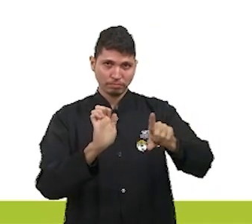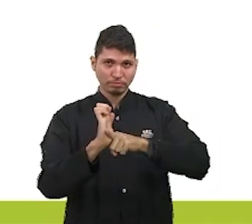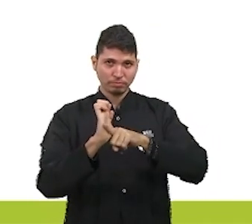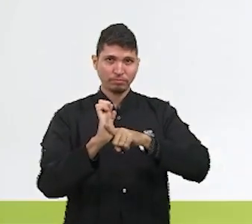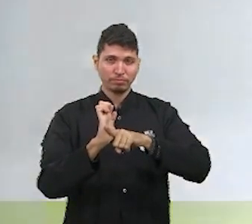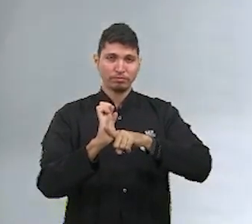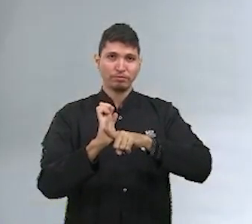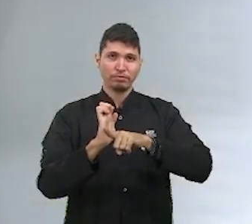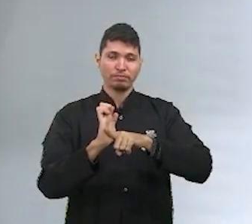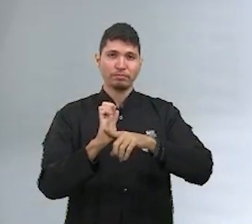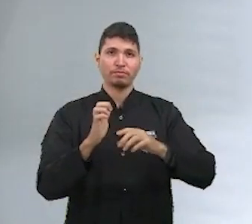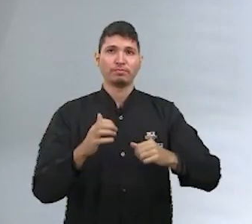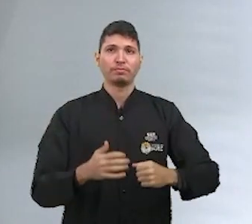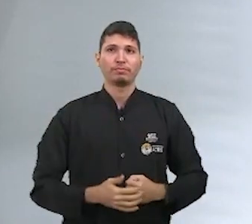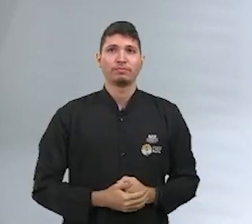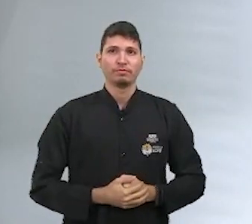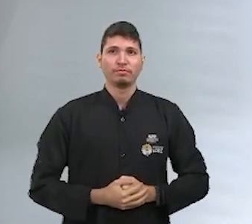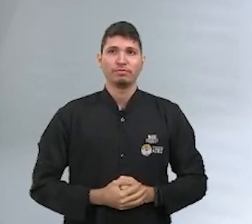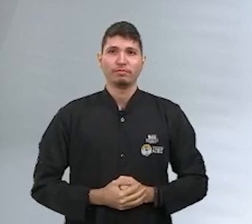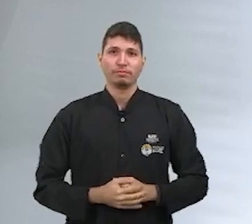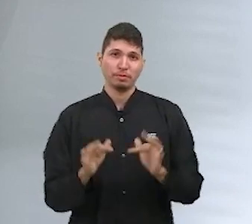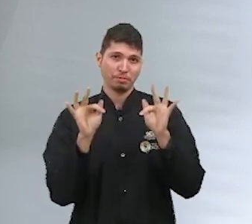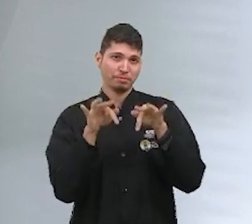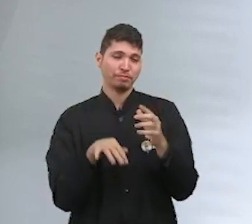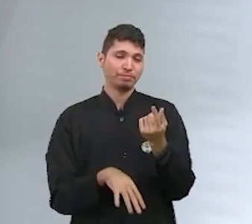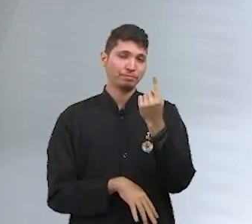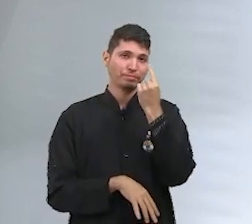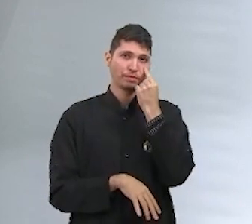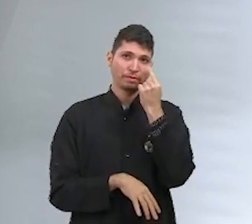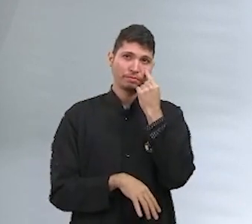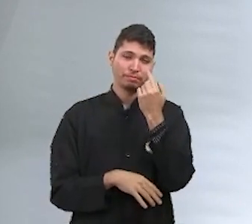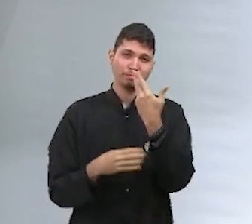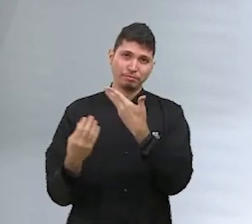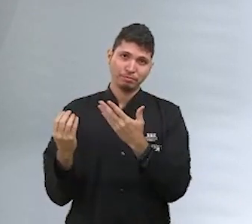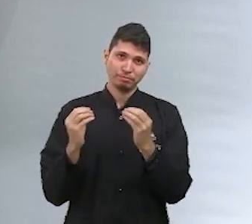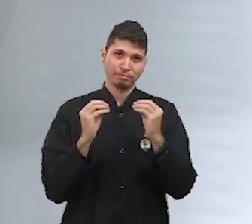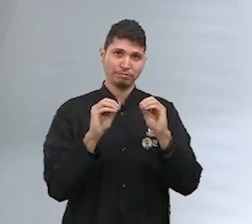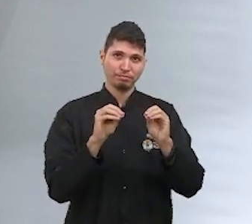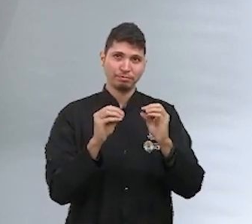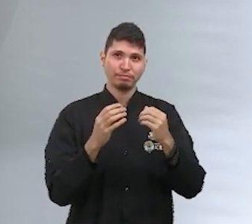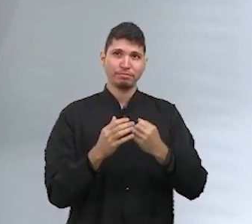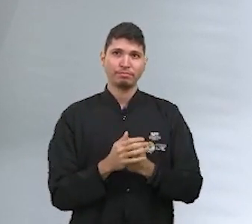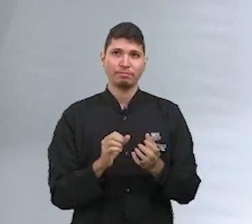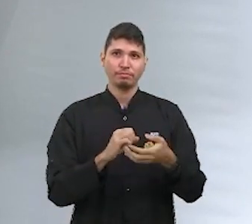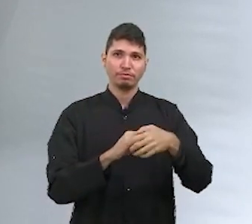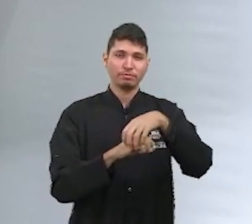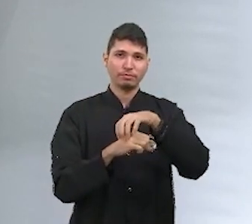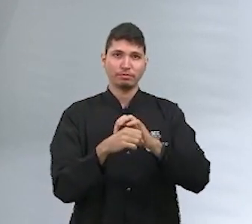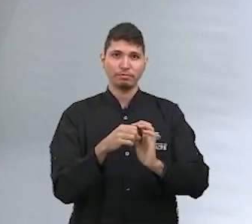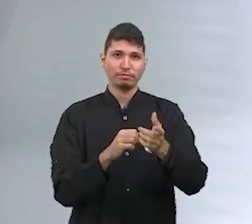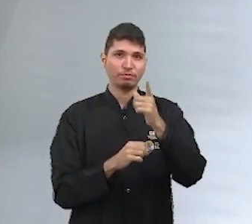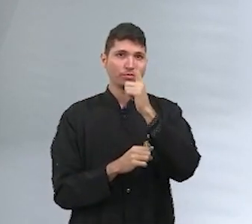eletronegativo. E por fim aqui nessa análise aqui que eu coloquei para vocês, a molécula de água.